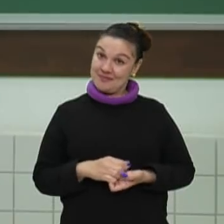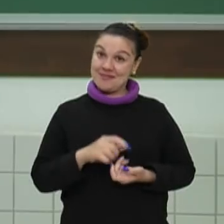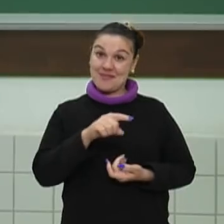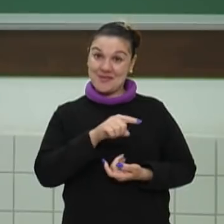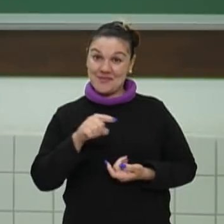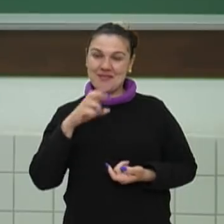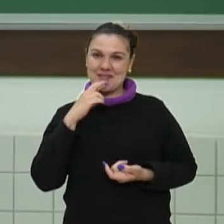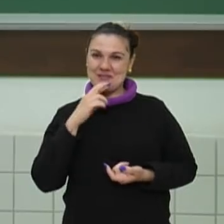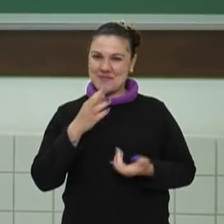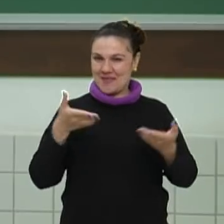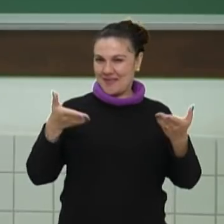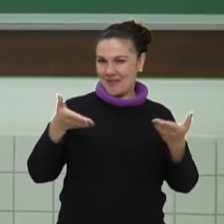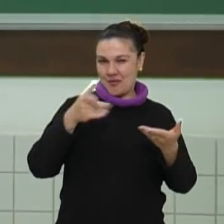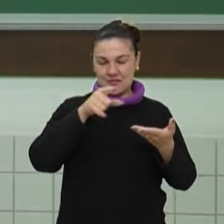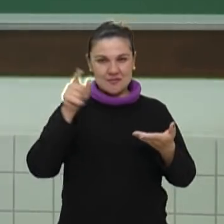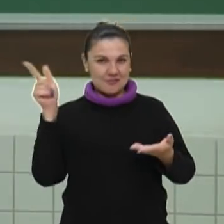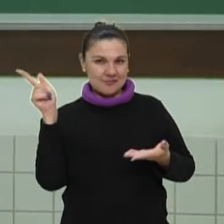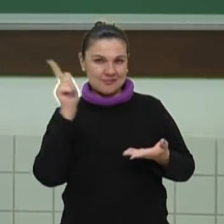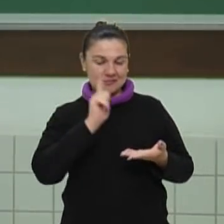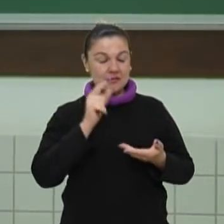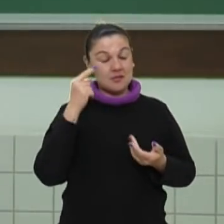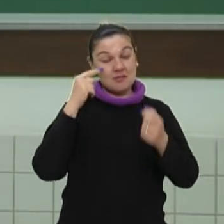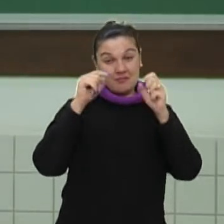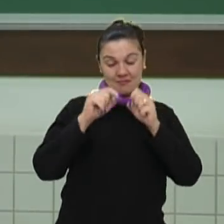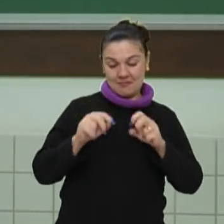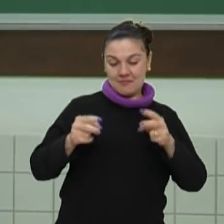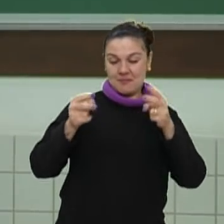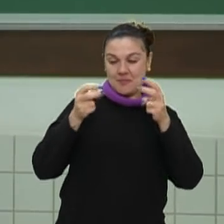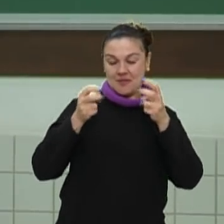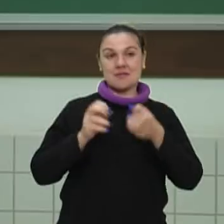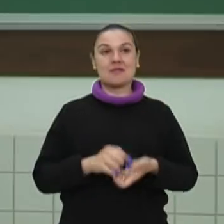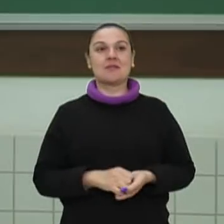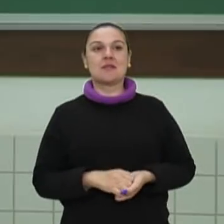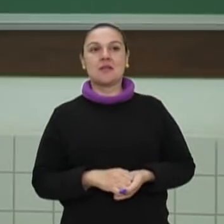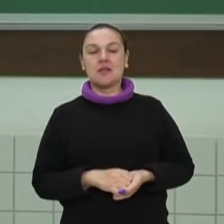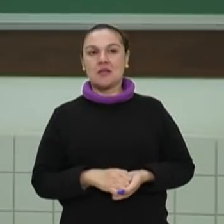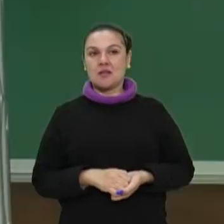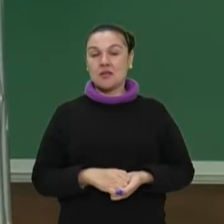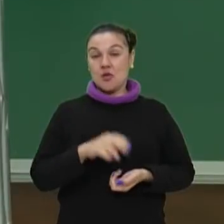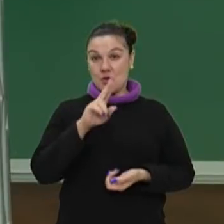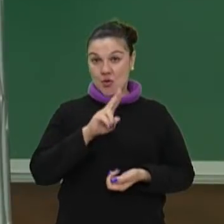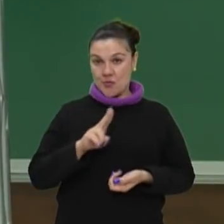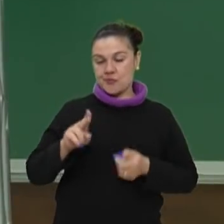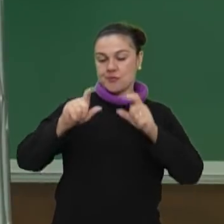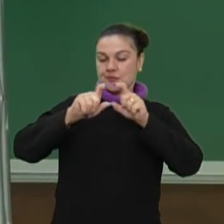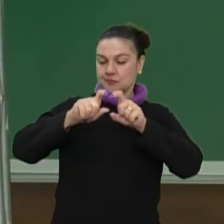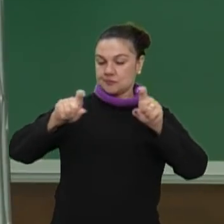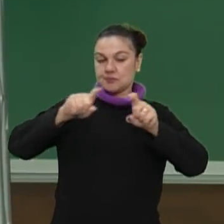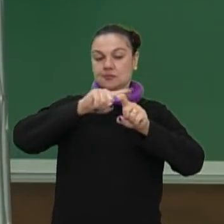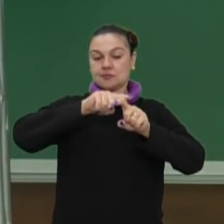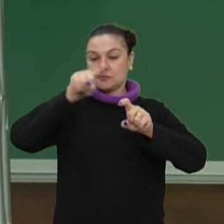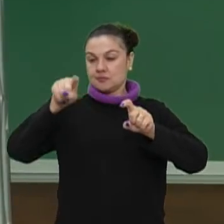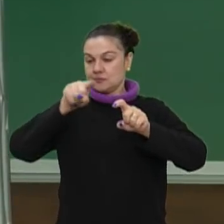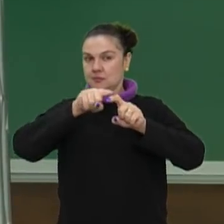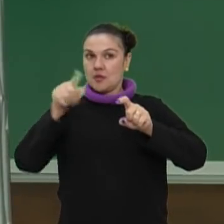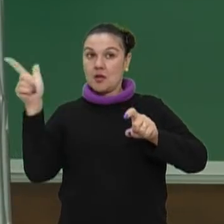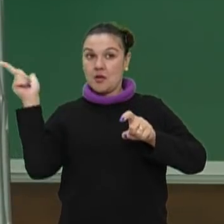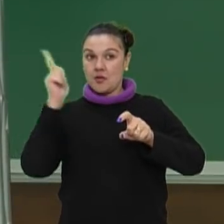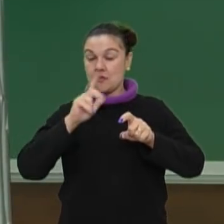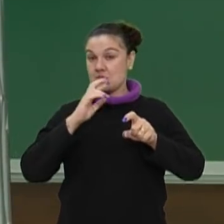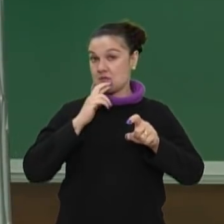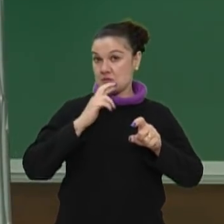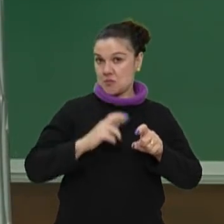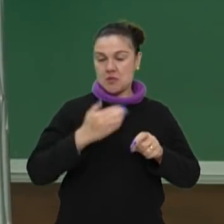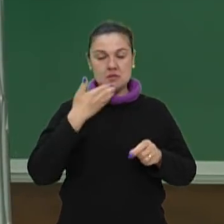Então, vamos resolver aqui? Conseguiram? Veja. Então, usando esse produto notável, a gente consegue chegar à solução